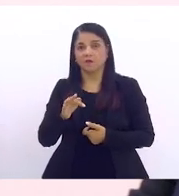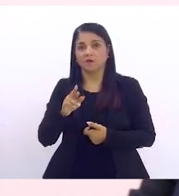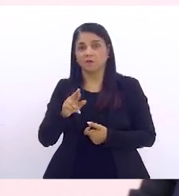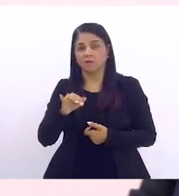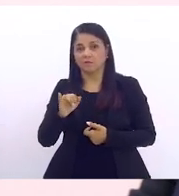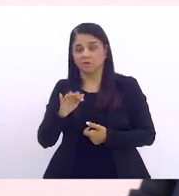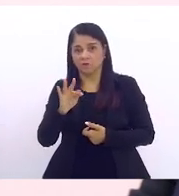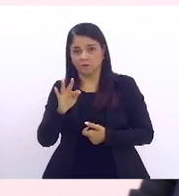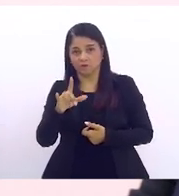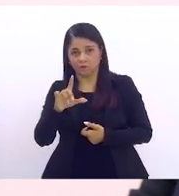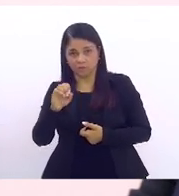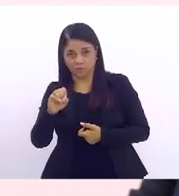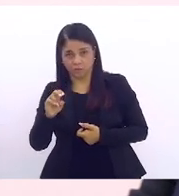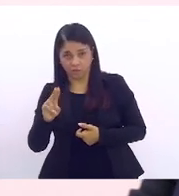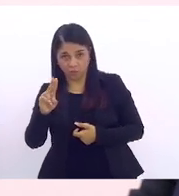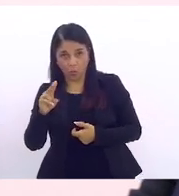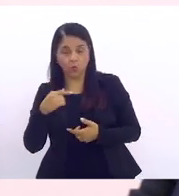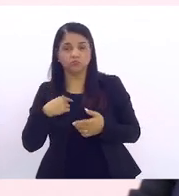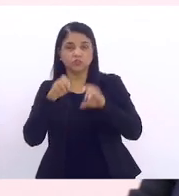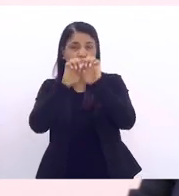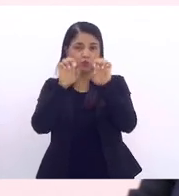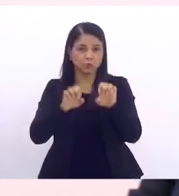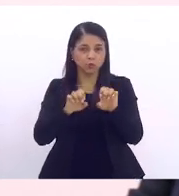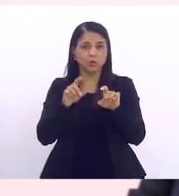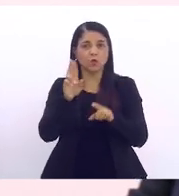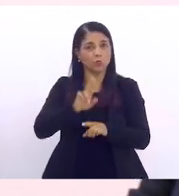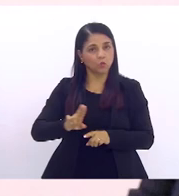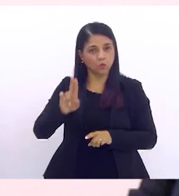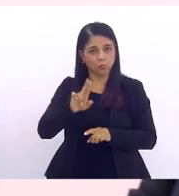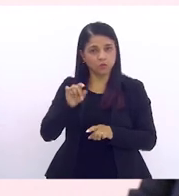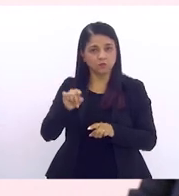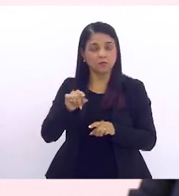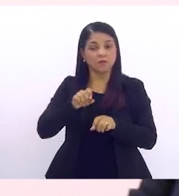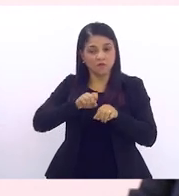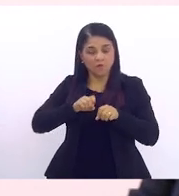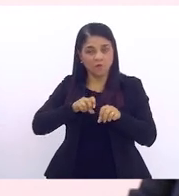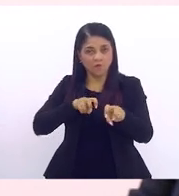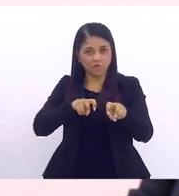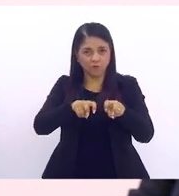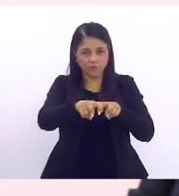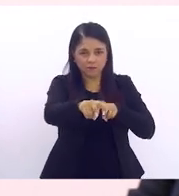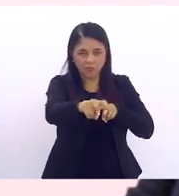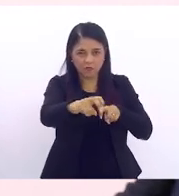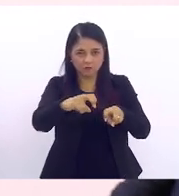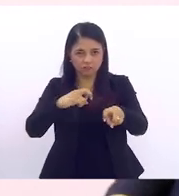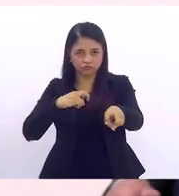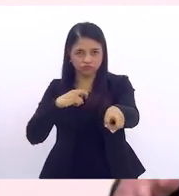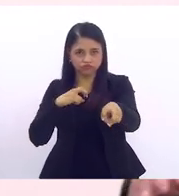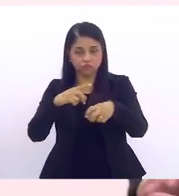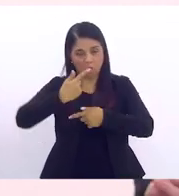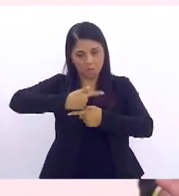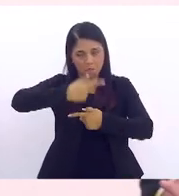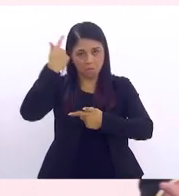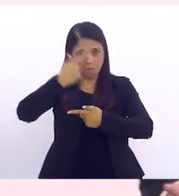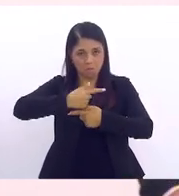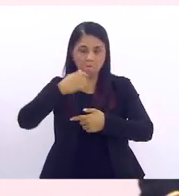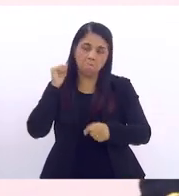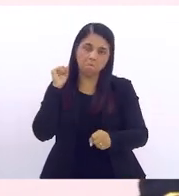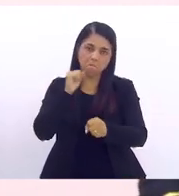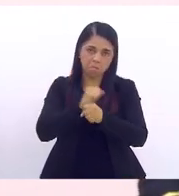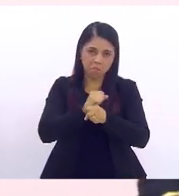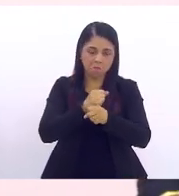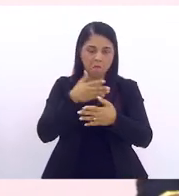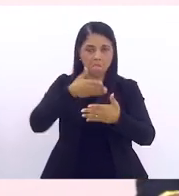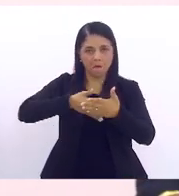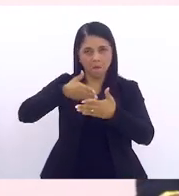para várias eh questões de infraestrutura a primeira delas é fluidez onde você tem uma praça de pedágio que pode impedir fluidez que é o